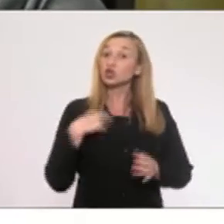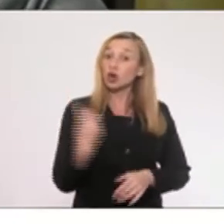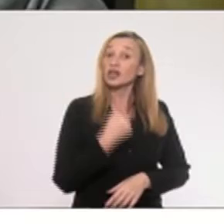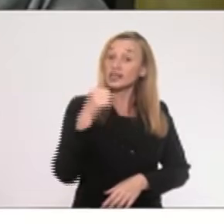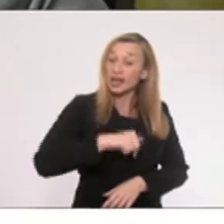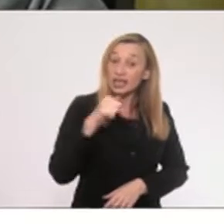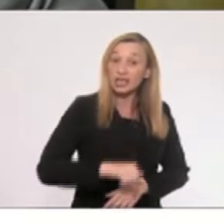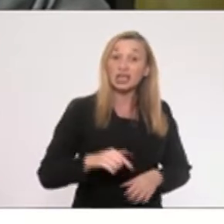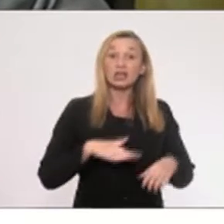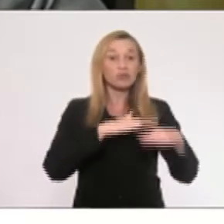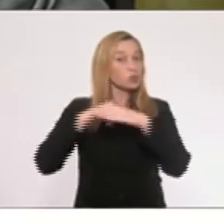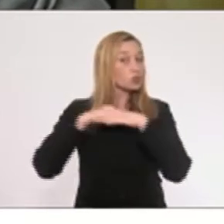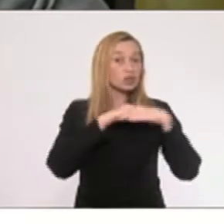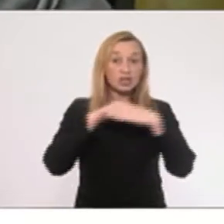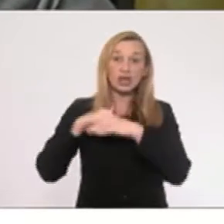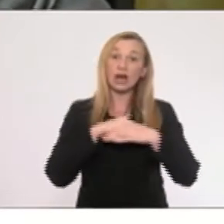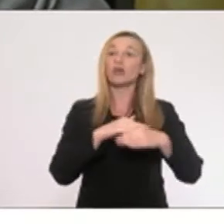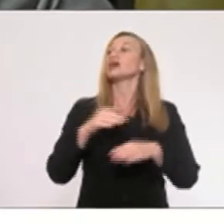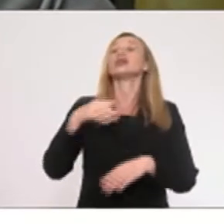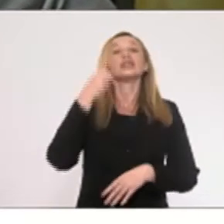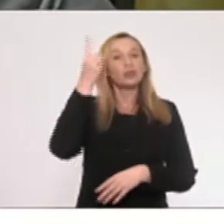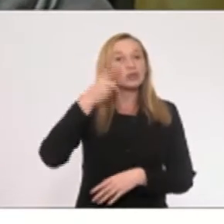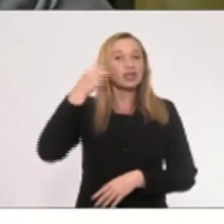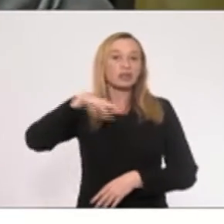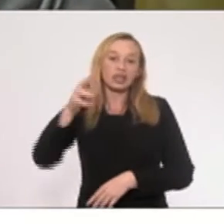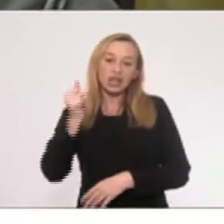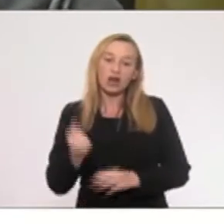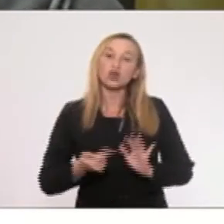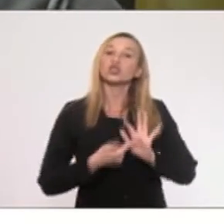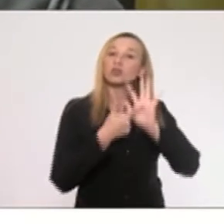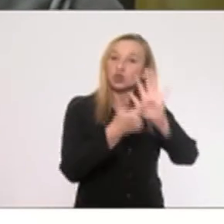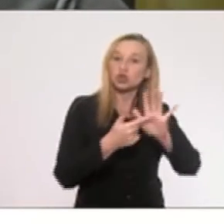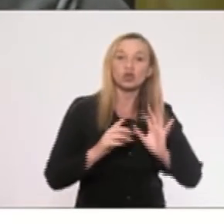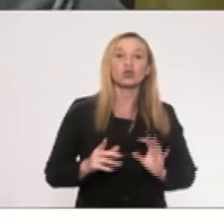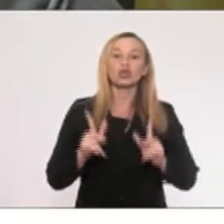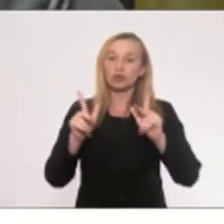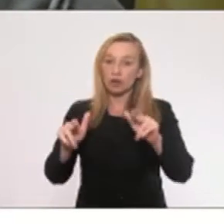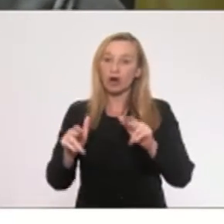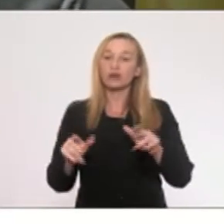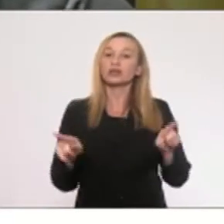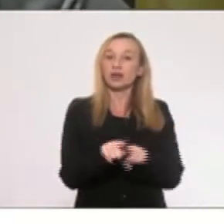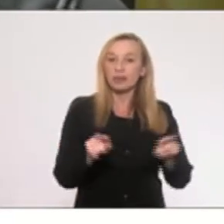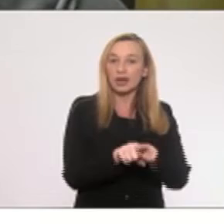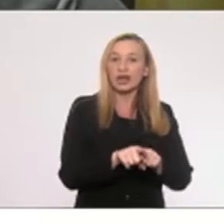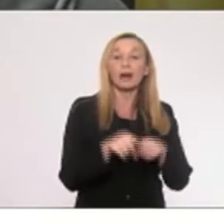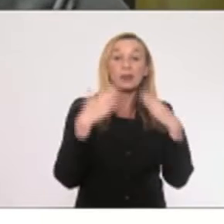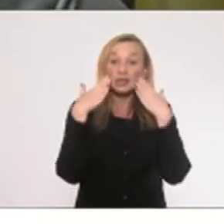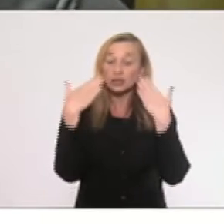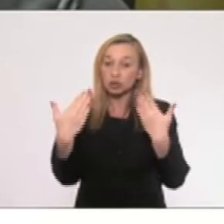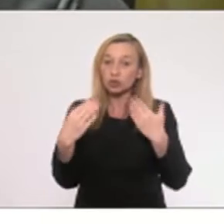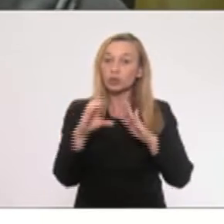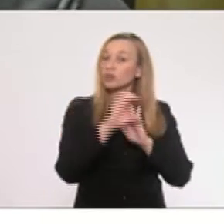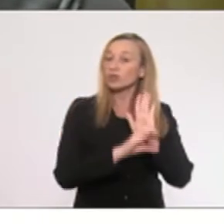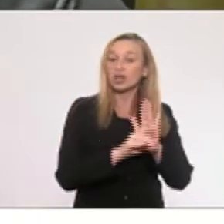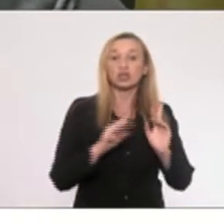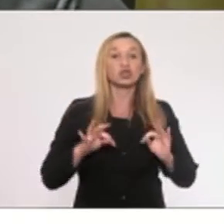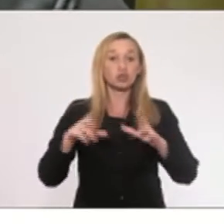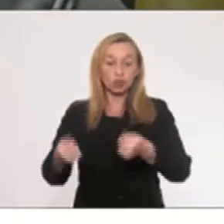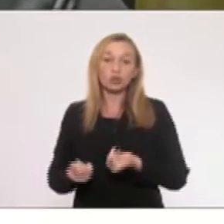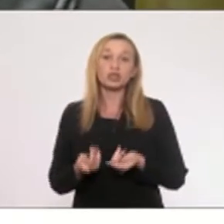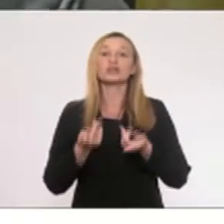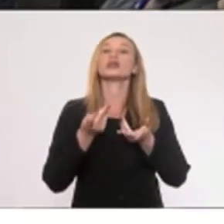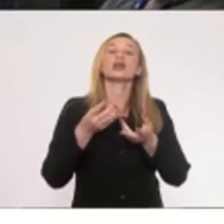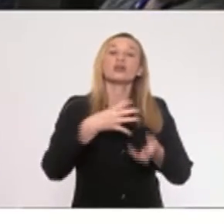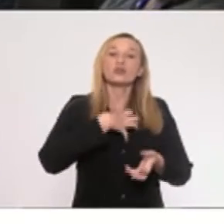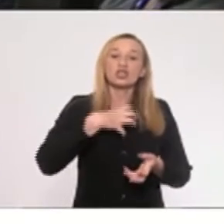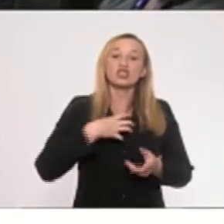aqui deputada dentro- Márcia Rocha apresentou emendas no sentido de dar maior transparência à LDO. Deputado Luiz Paulo, em todas as suas falas, são todas